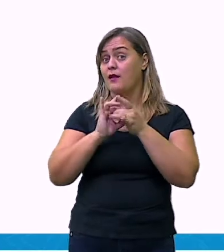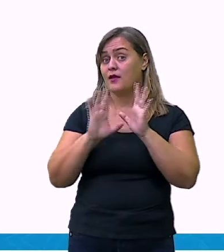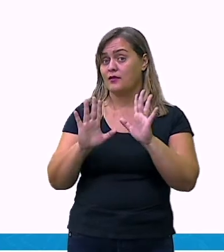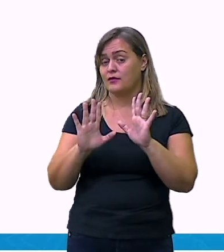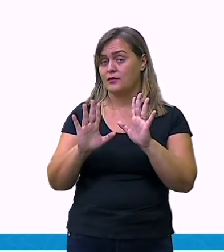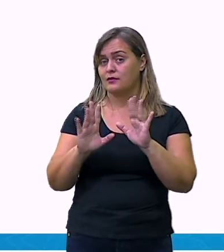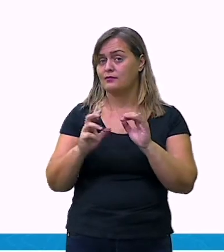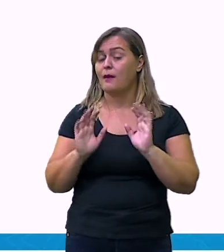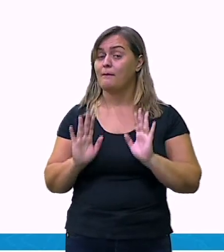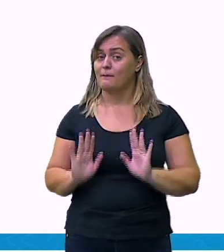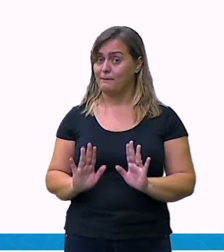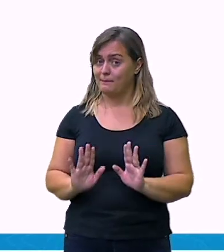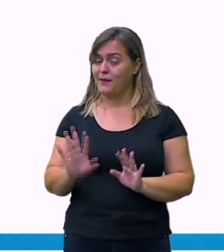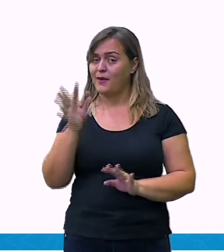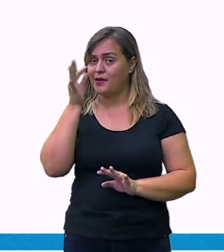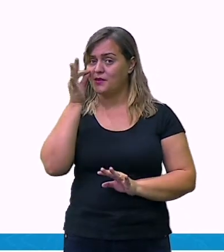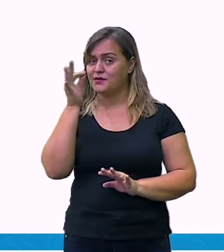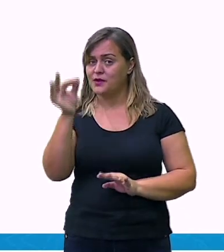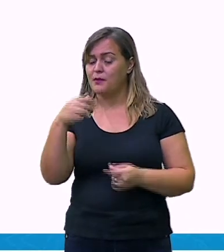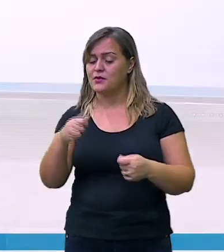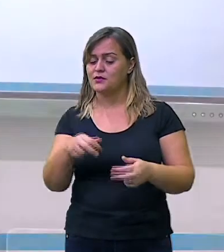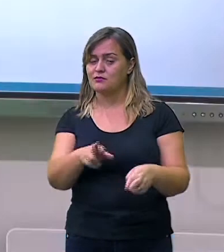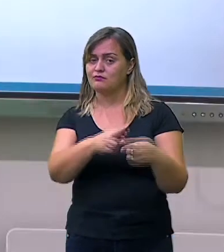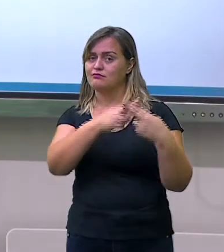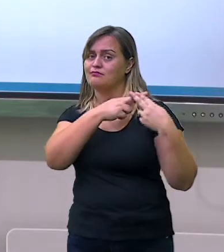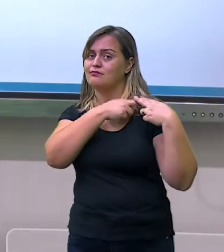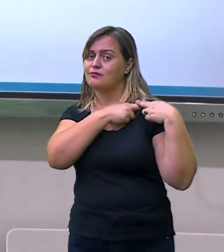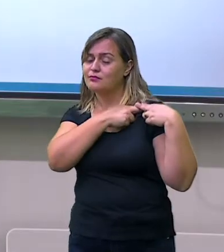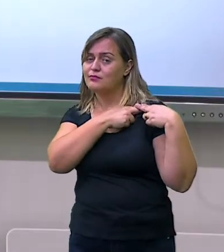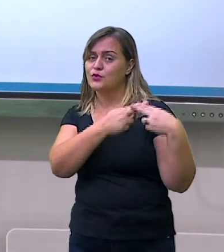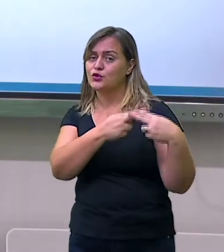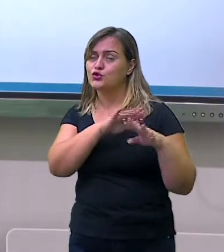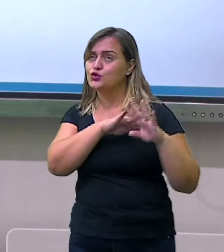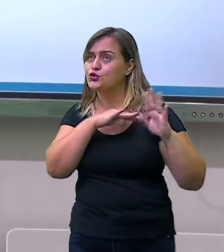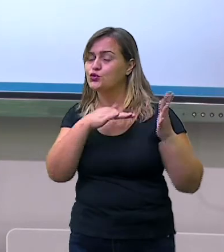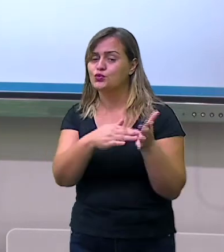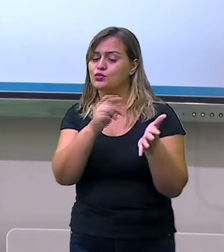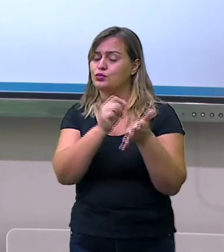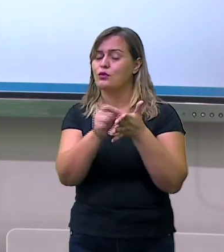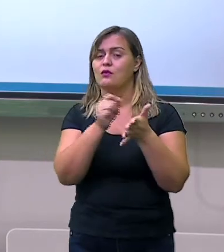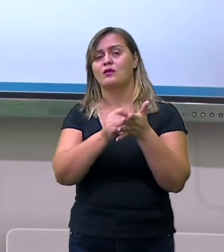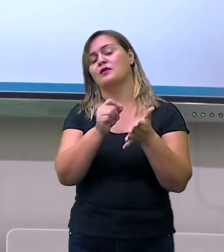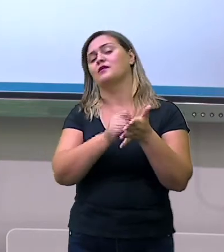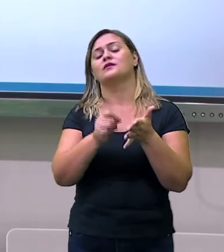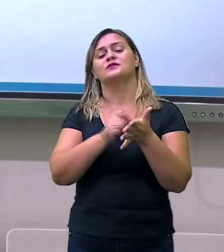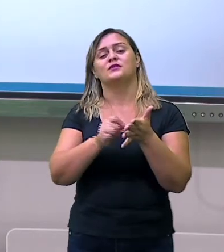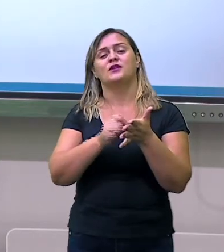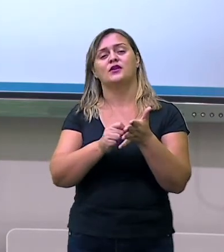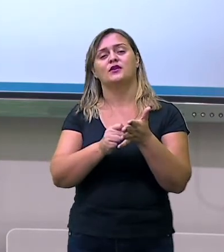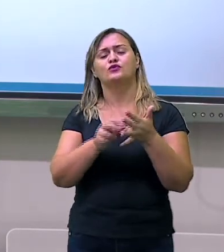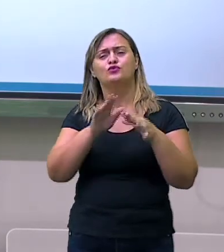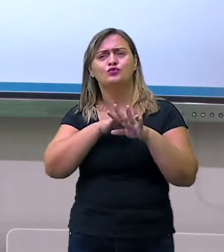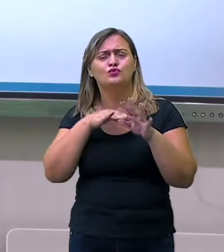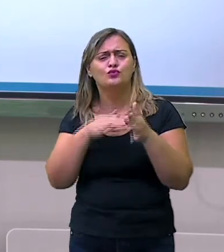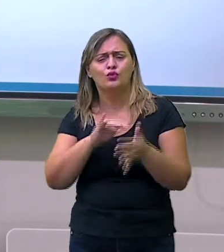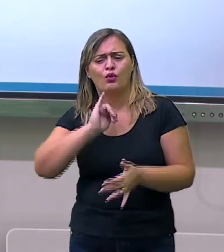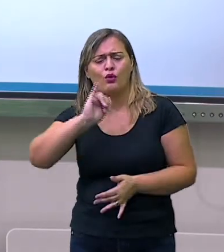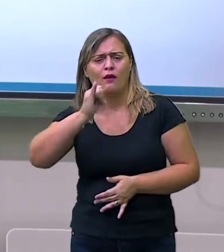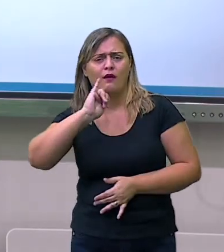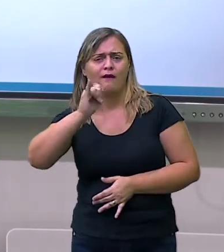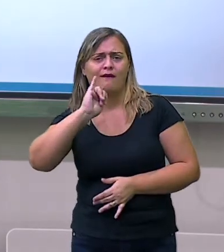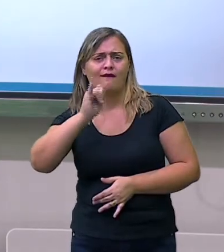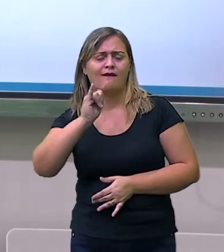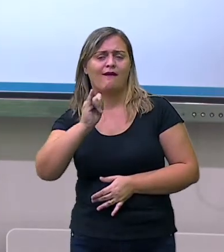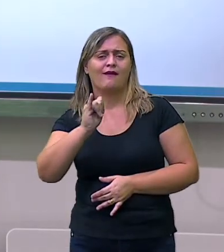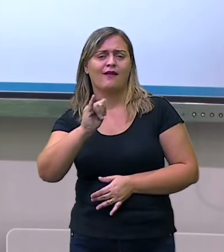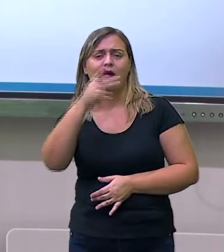abusos dessa liberdade nos termos previstos na lei. Então, a partir do momento que eu abuso daquilo que foi me dado, do direito que foi me